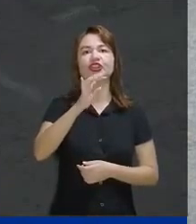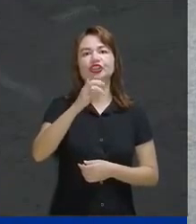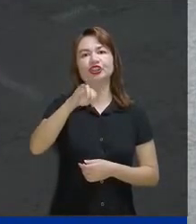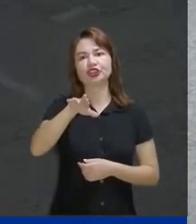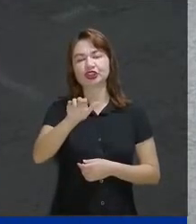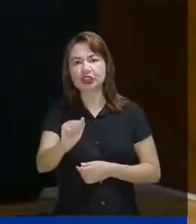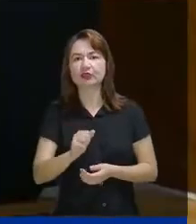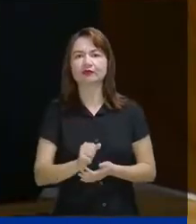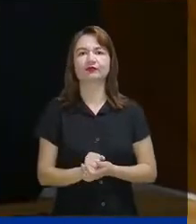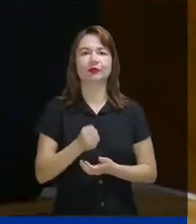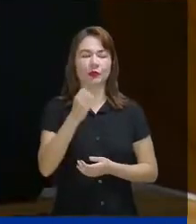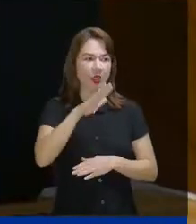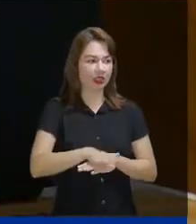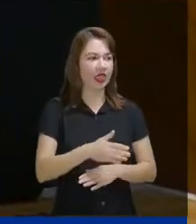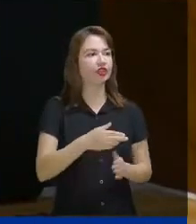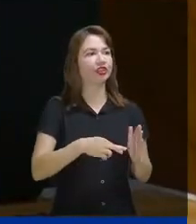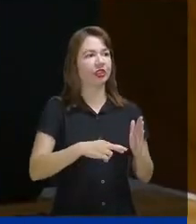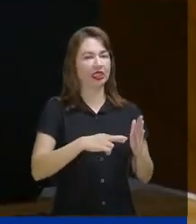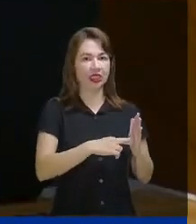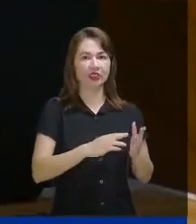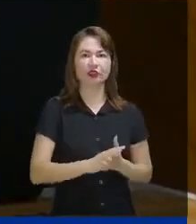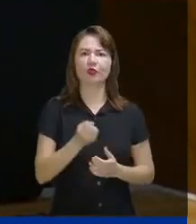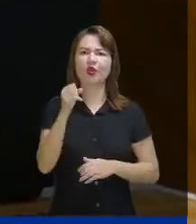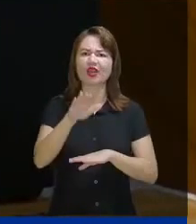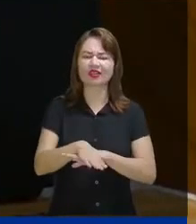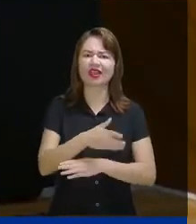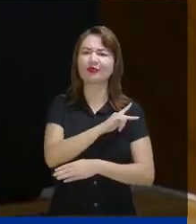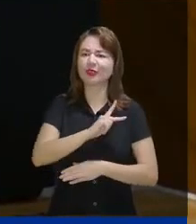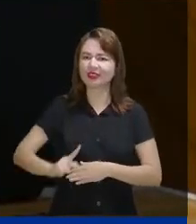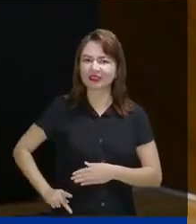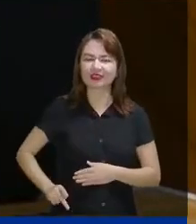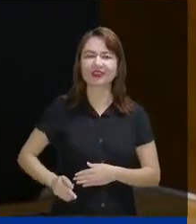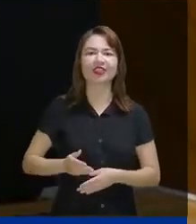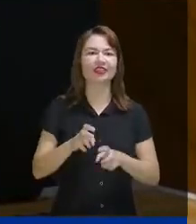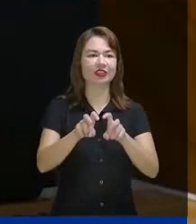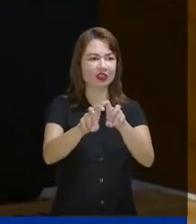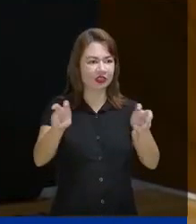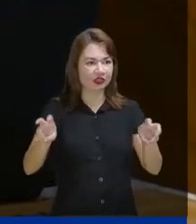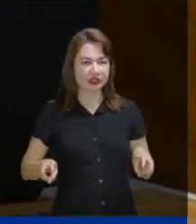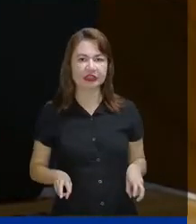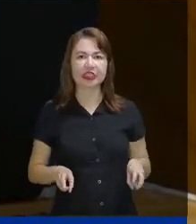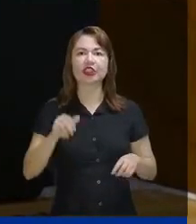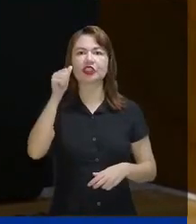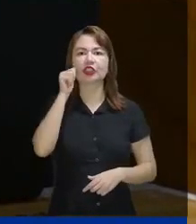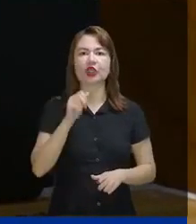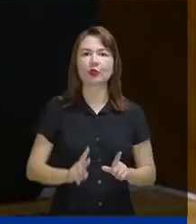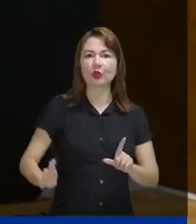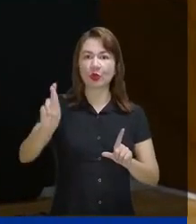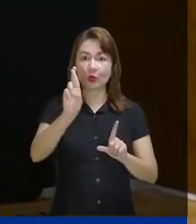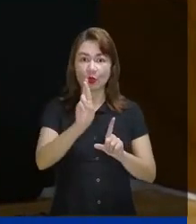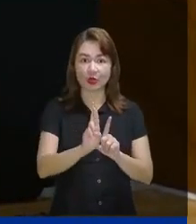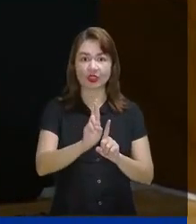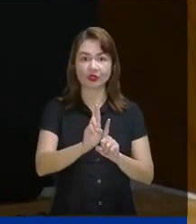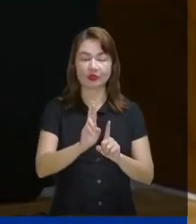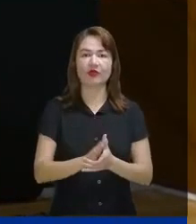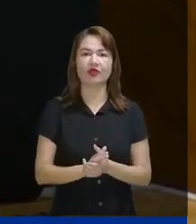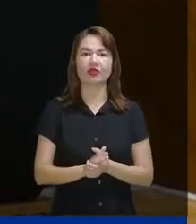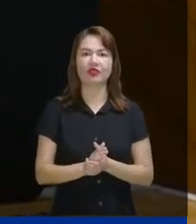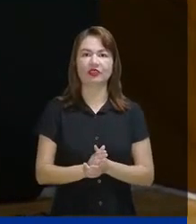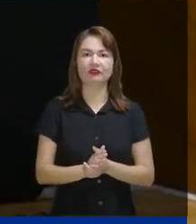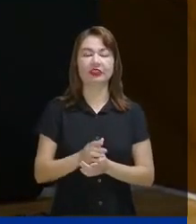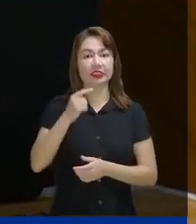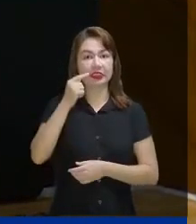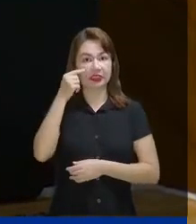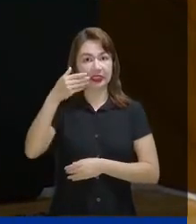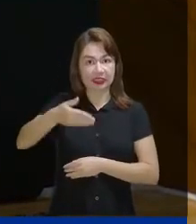tarde, presidente e demais membros, senhora procuradora, aqueles que estão presentes. Foco no aqui